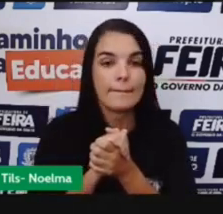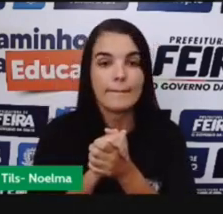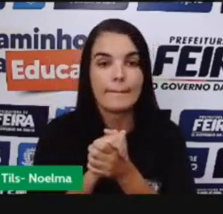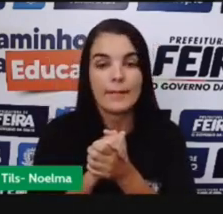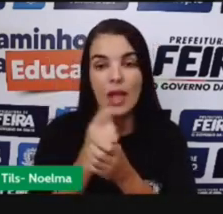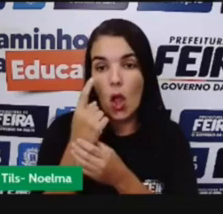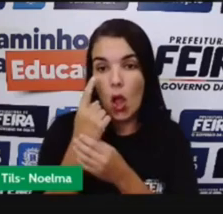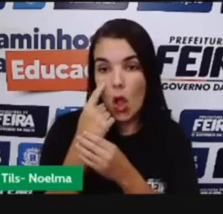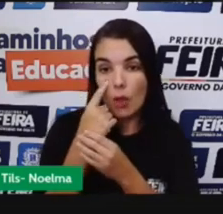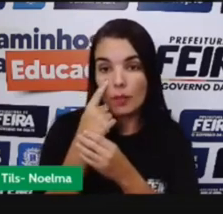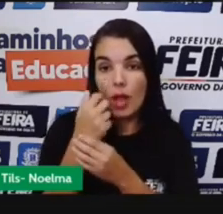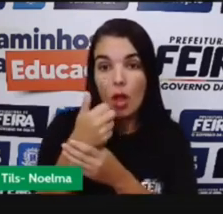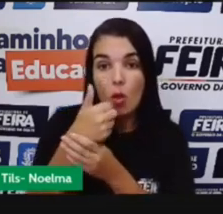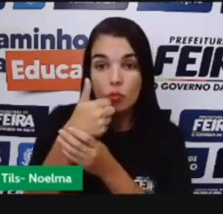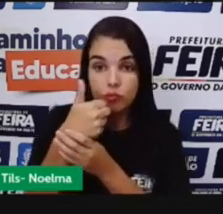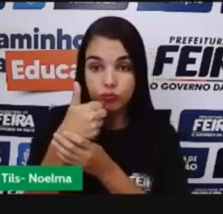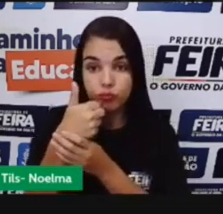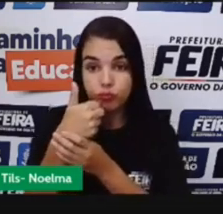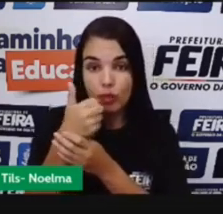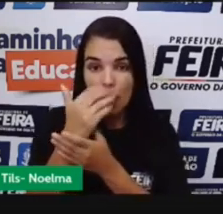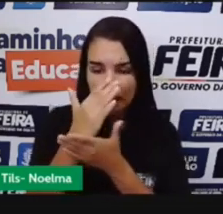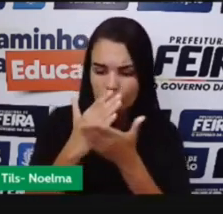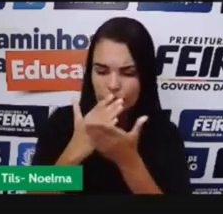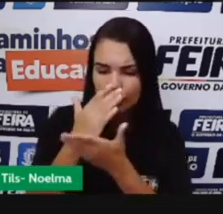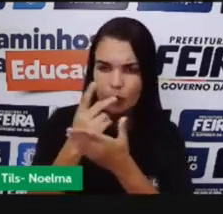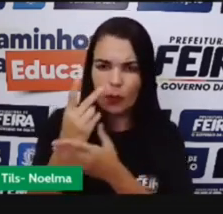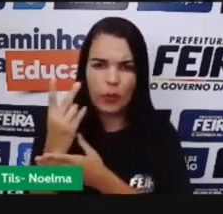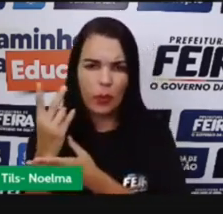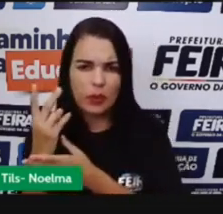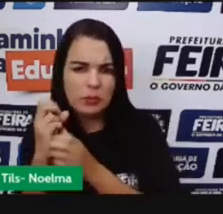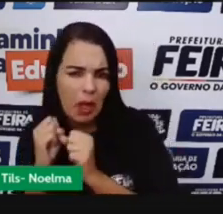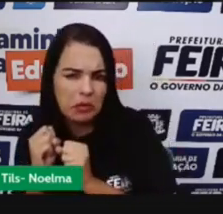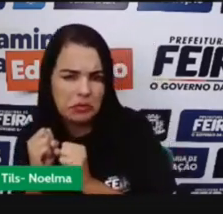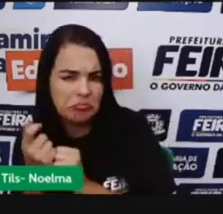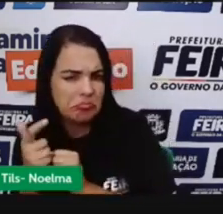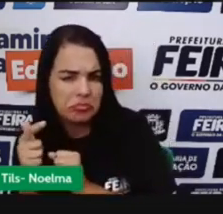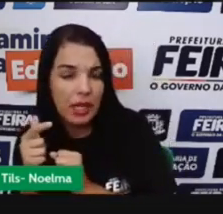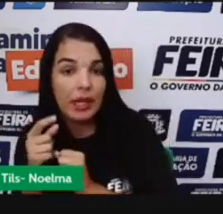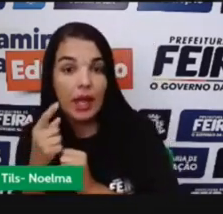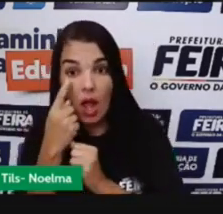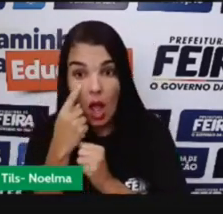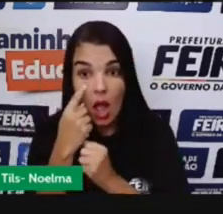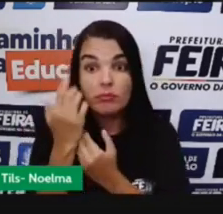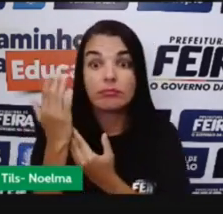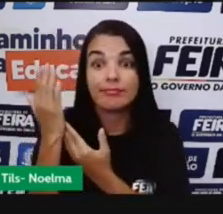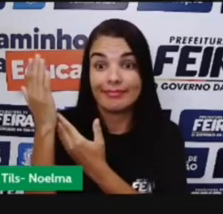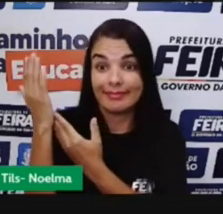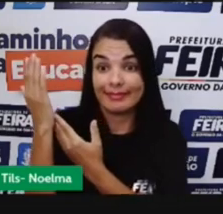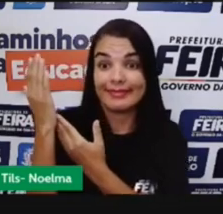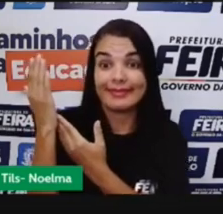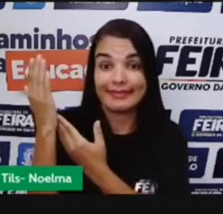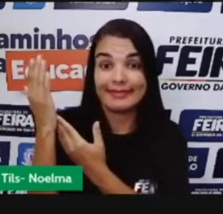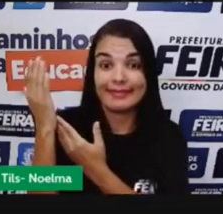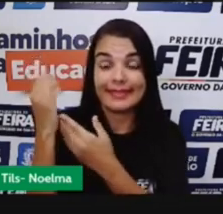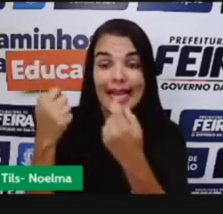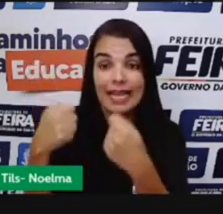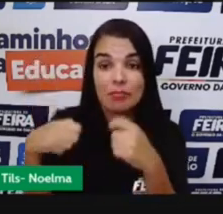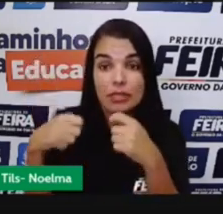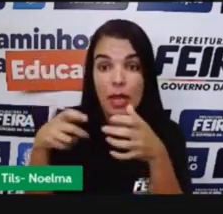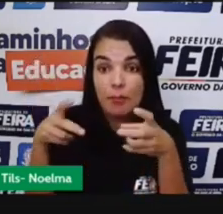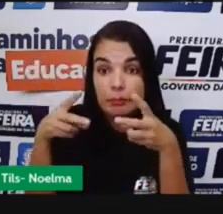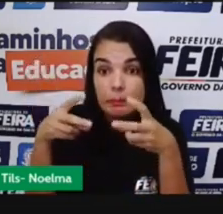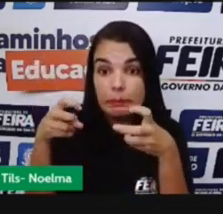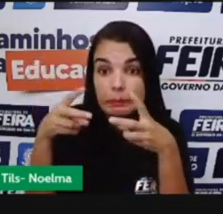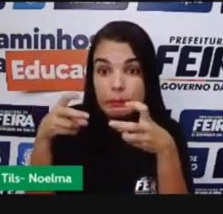Não. Então, nesse caso, nós pegaríamos 12. 12 dividido para 2 seria 6. 6 vezes